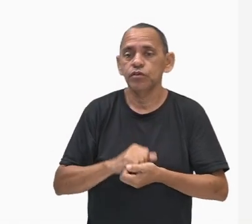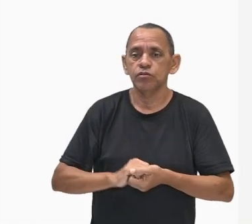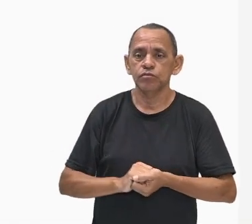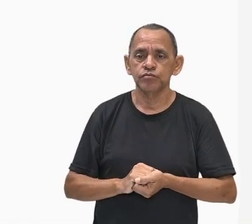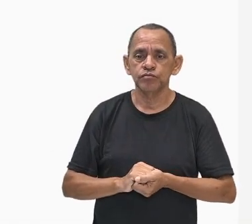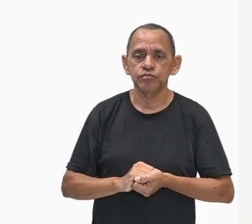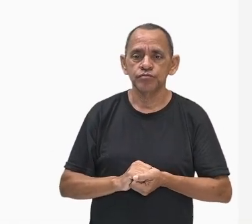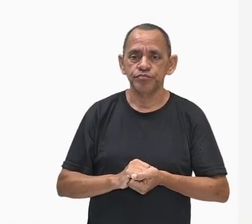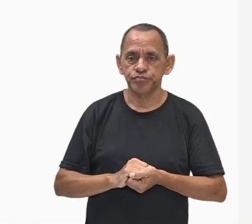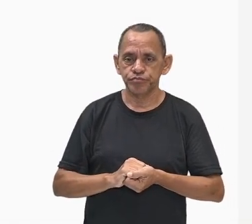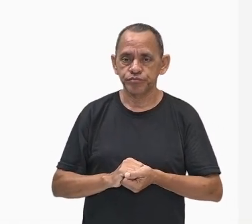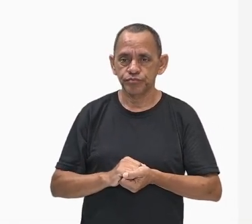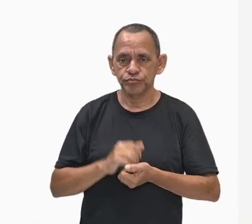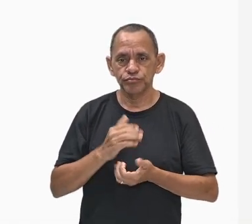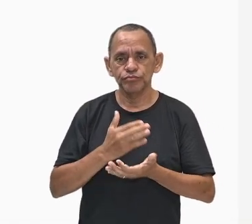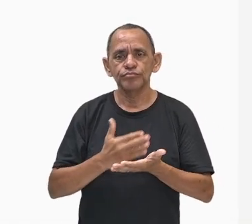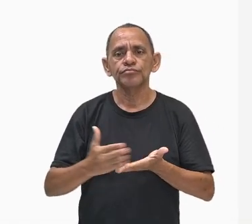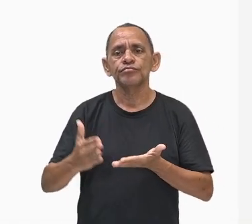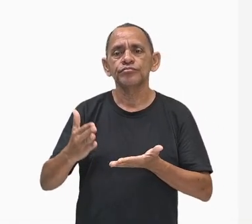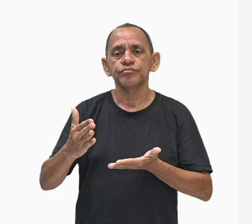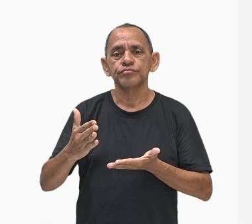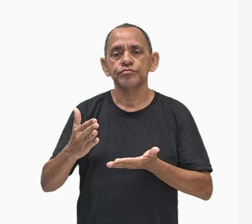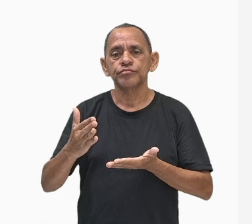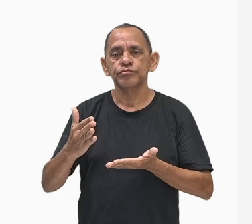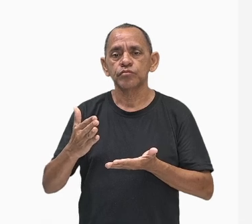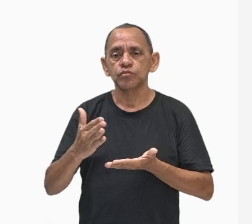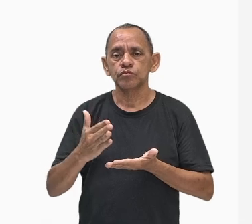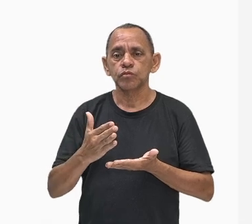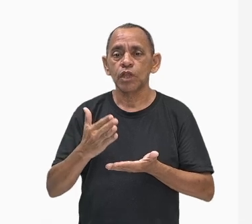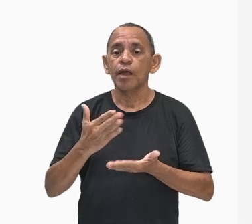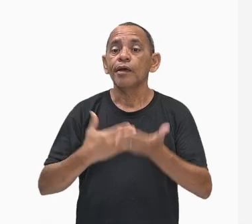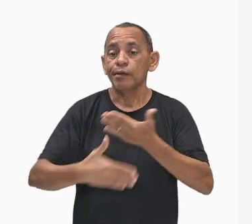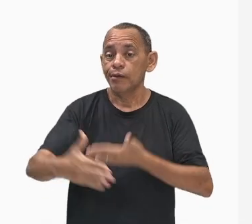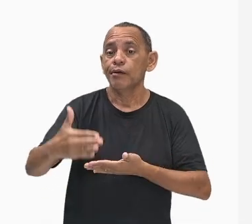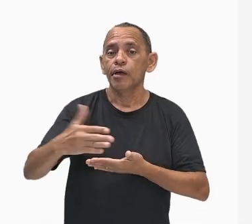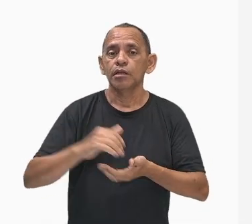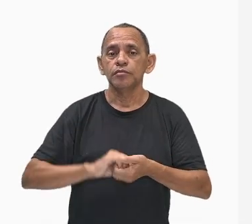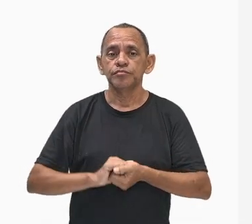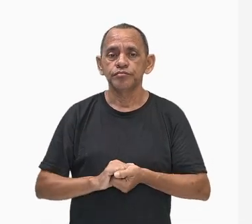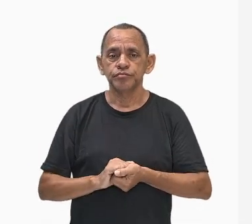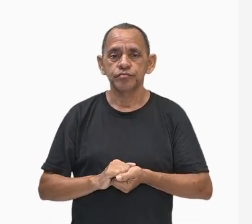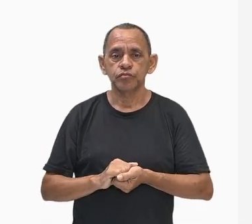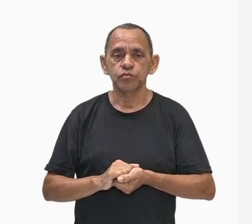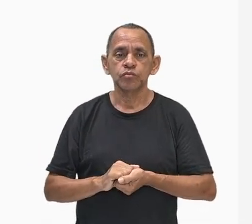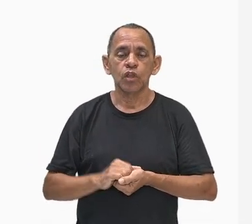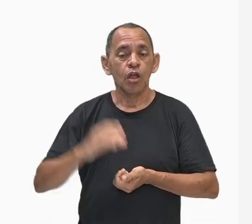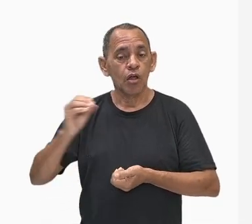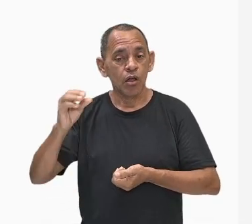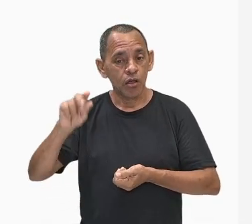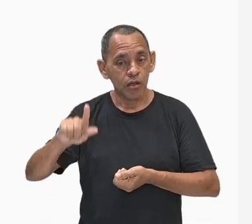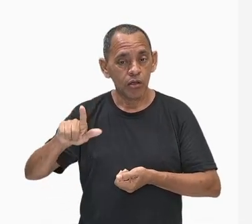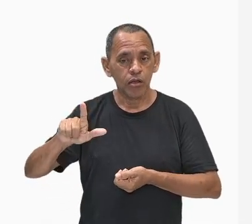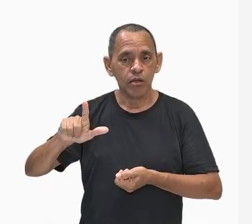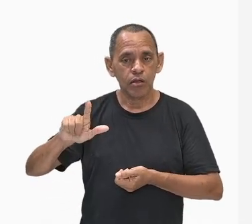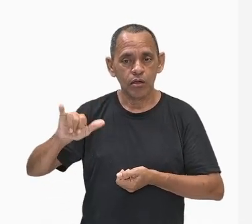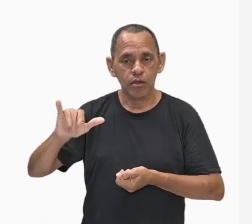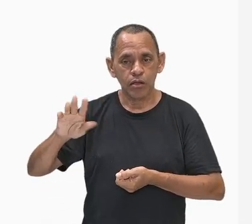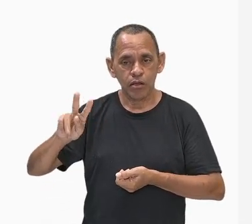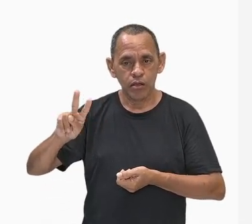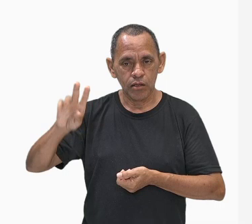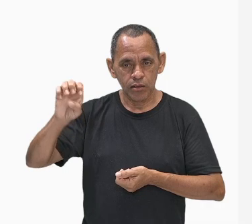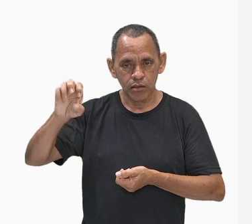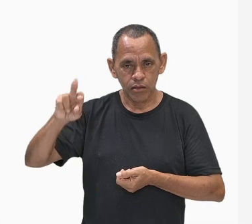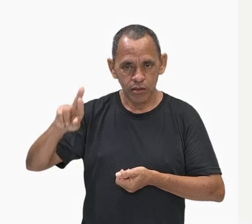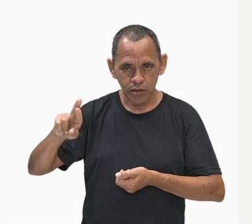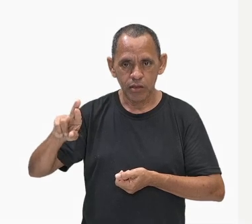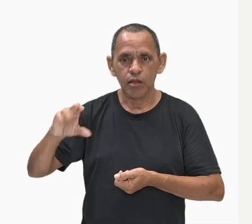gente. Oliver Cromwell, que é uma importante figura nesse momento, um líder